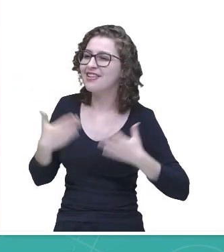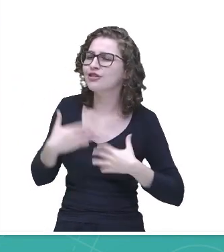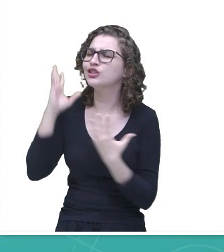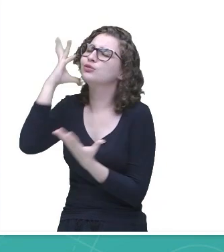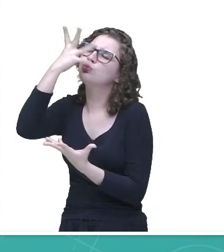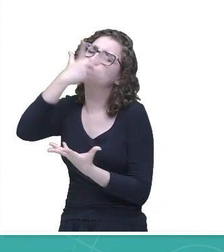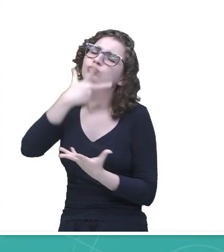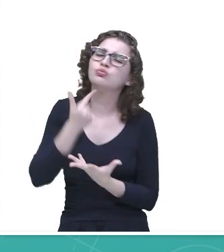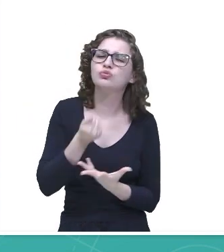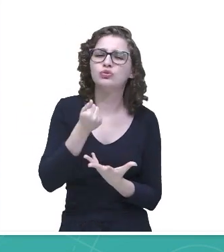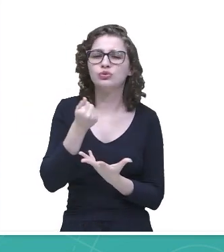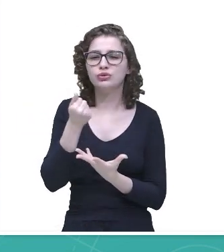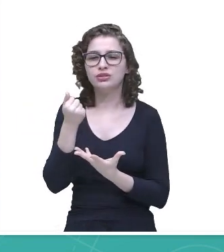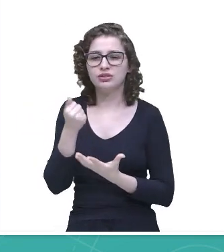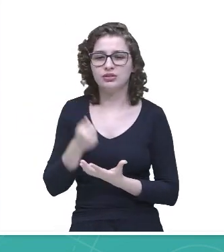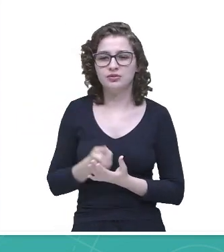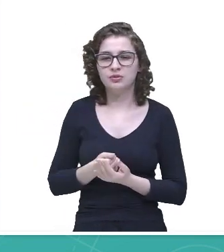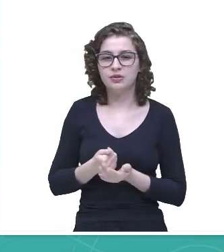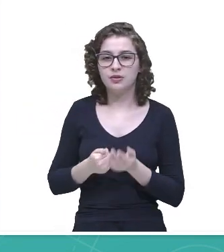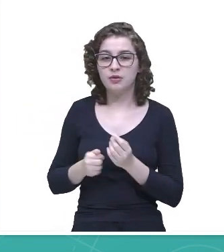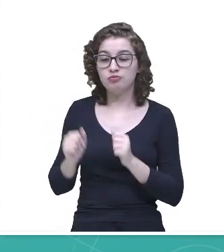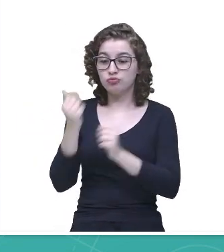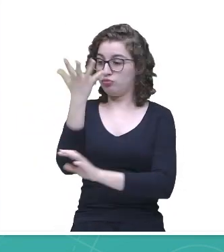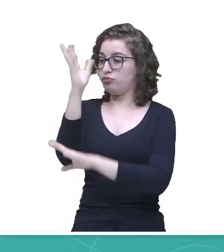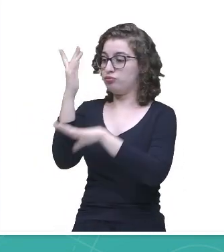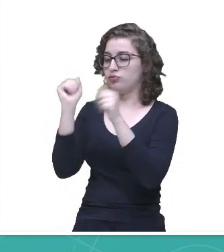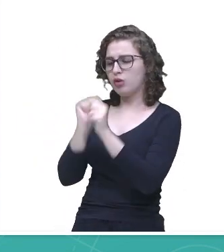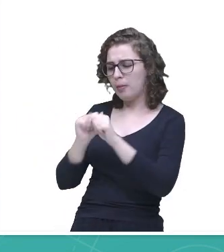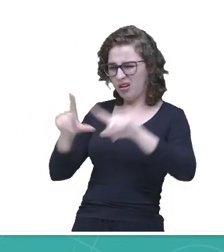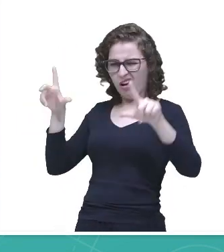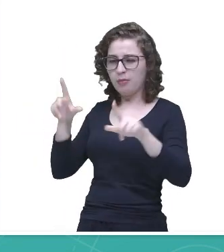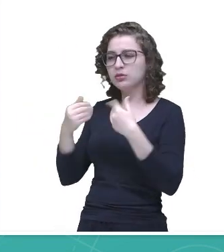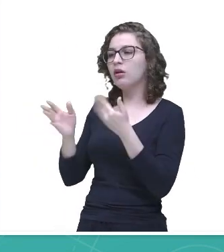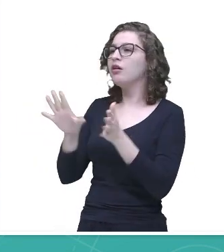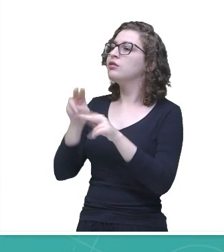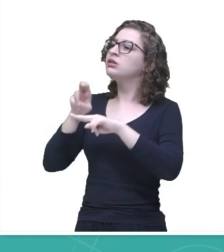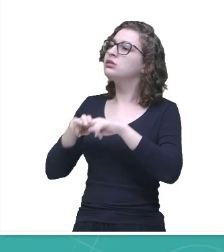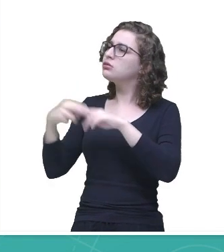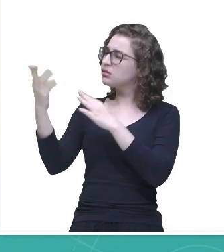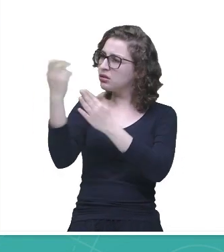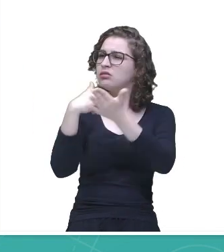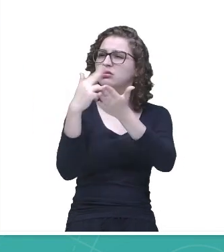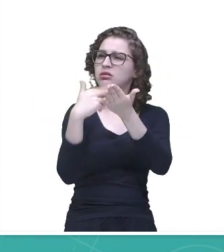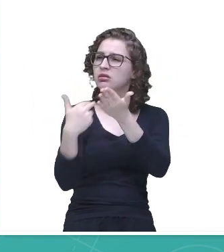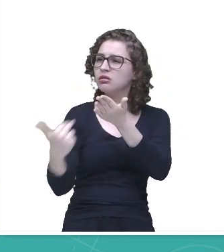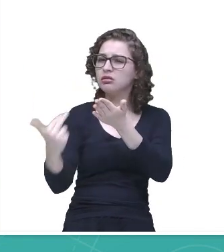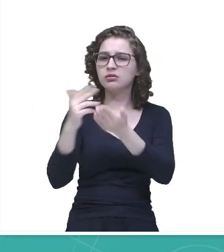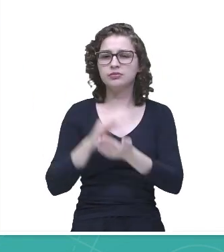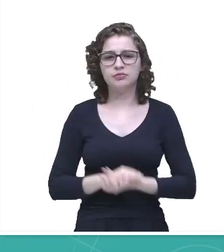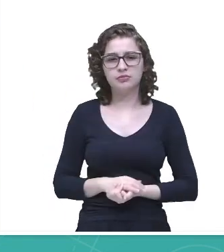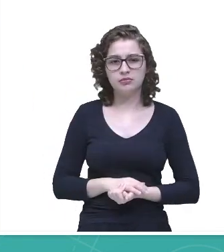no mundo. Gostam de trabalhar em lugares amplos, né? Então, a diferença é